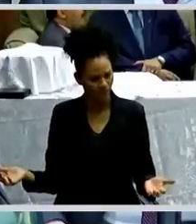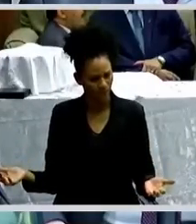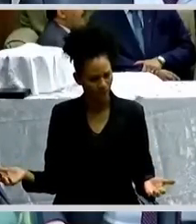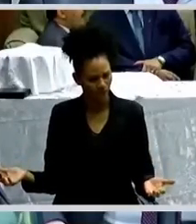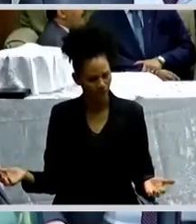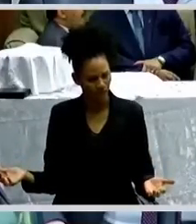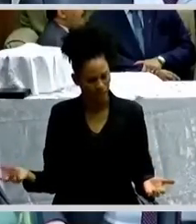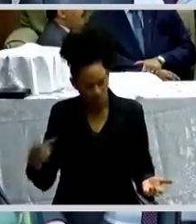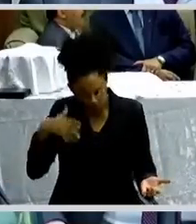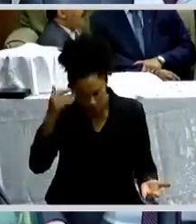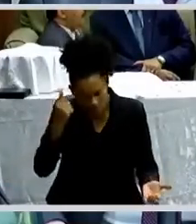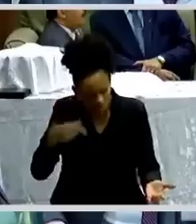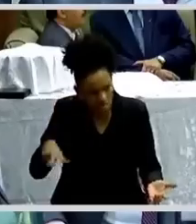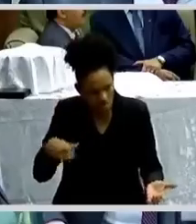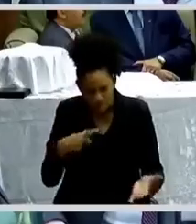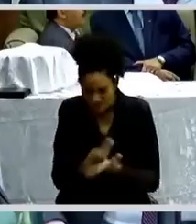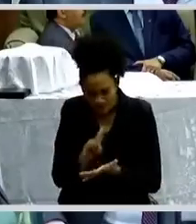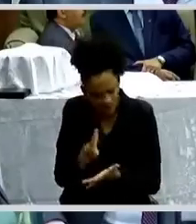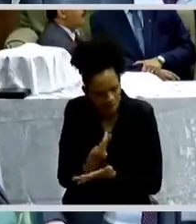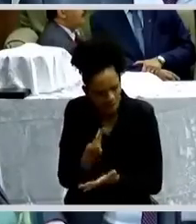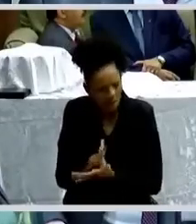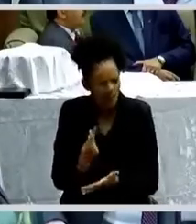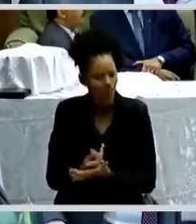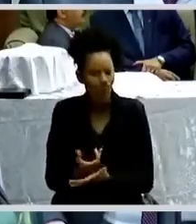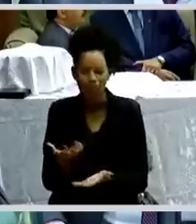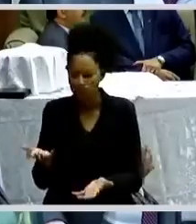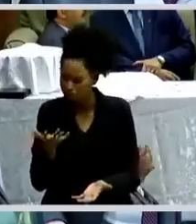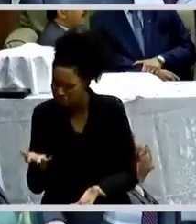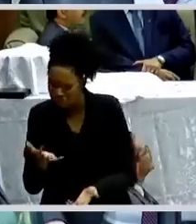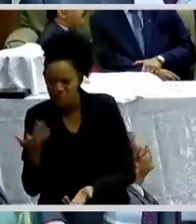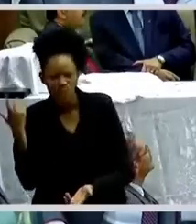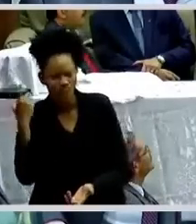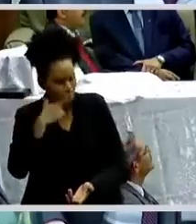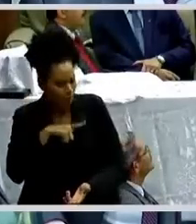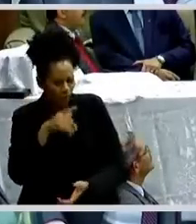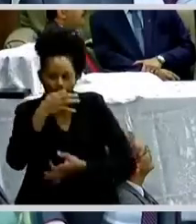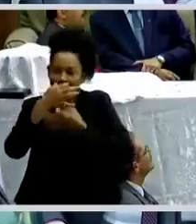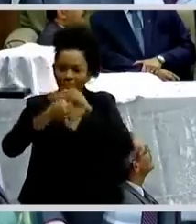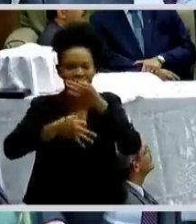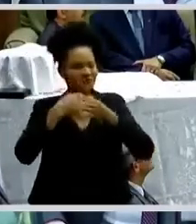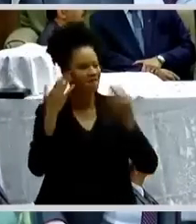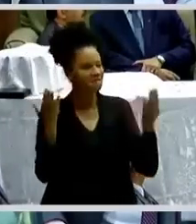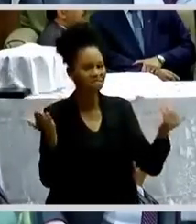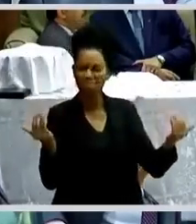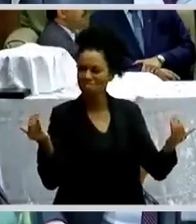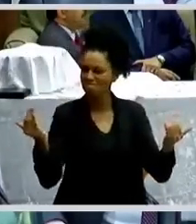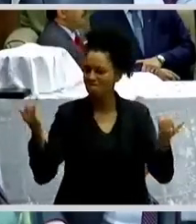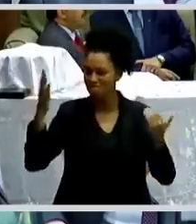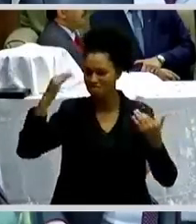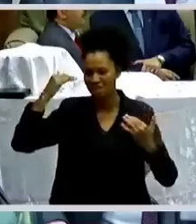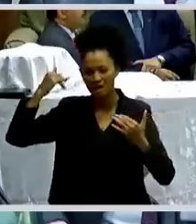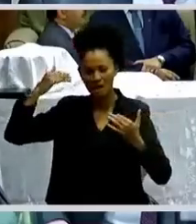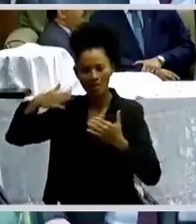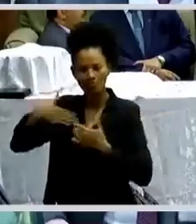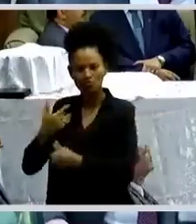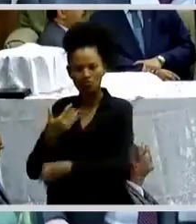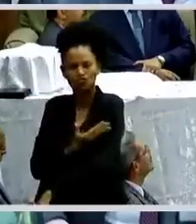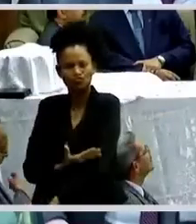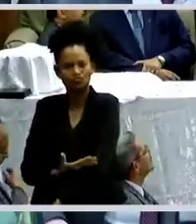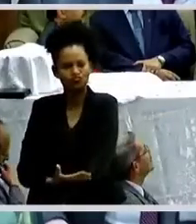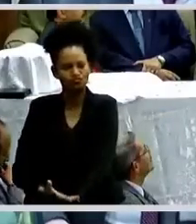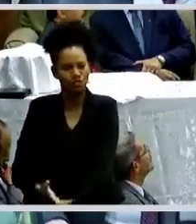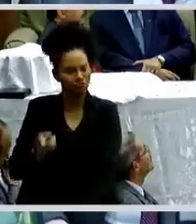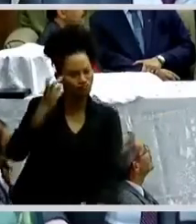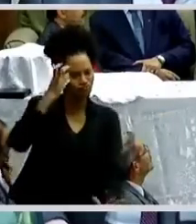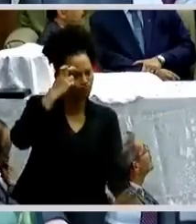que sabia o que estava errado, mas queria ganhar a opinião do povo com as suas tradições. Fazendo o